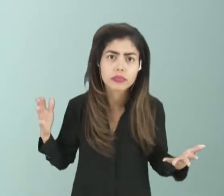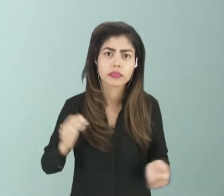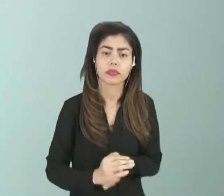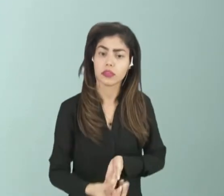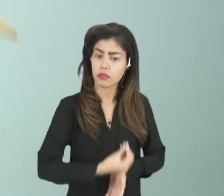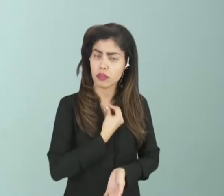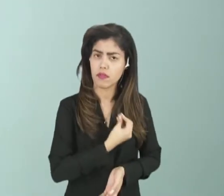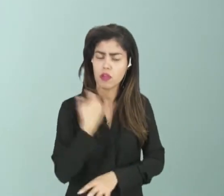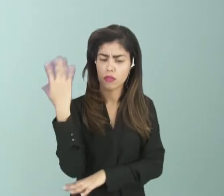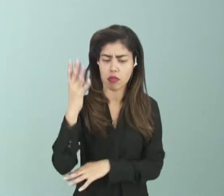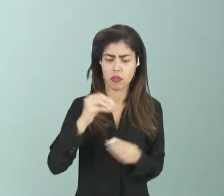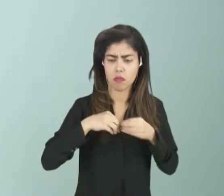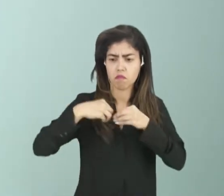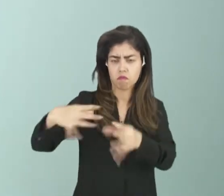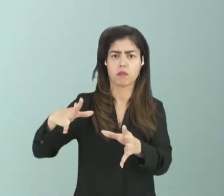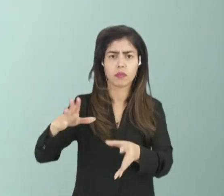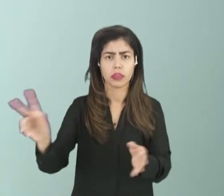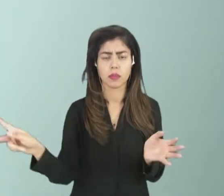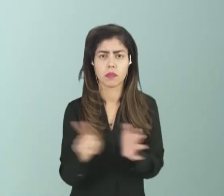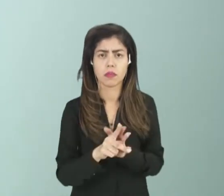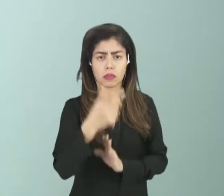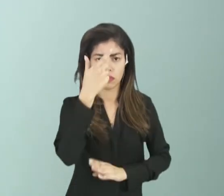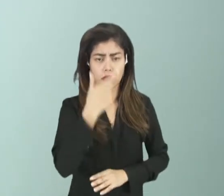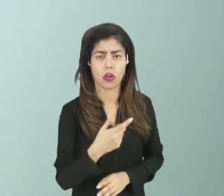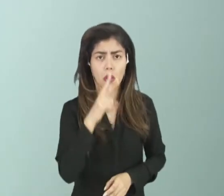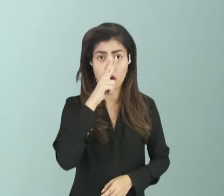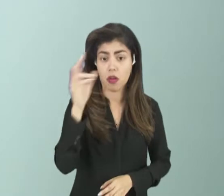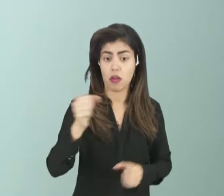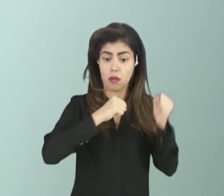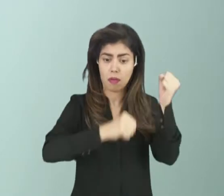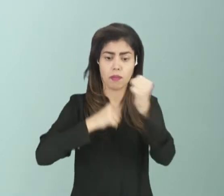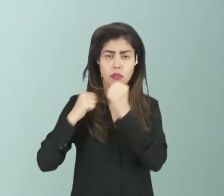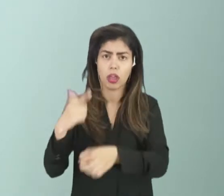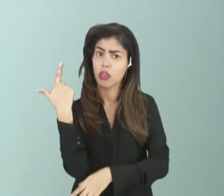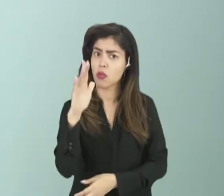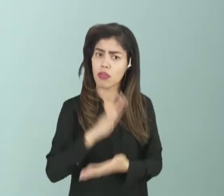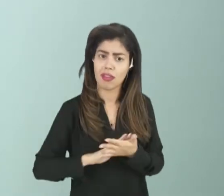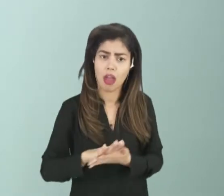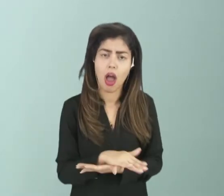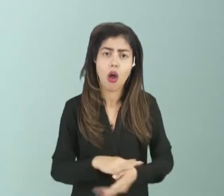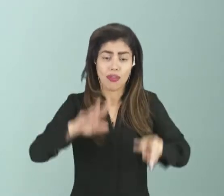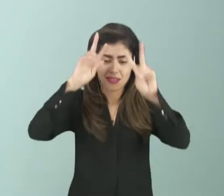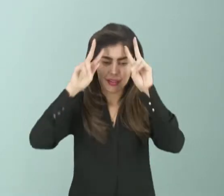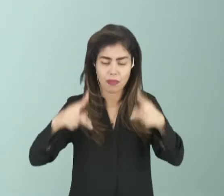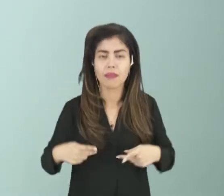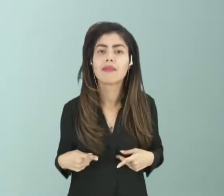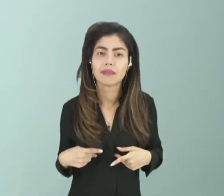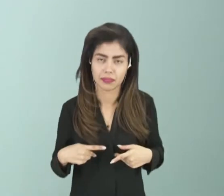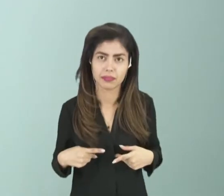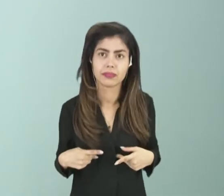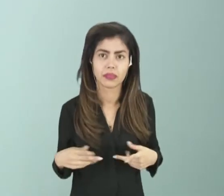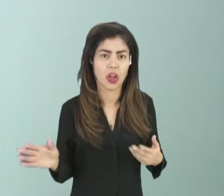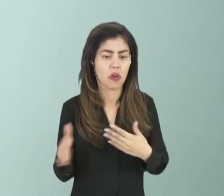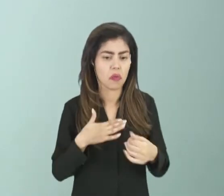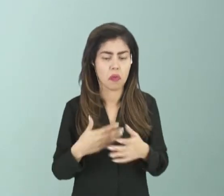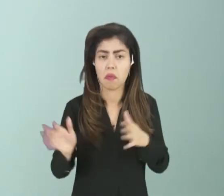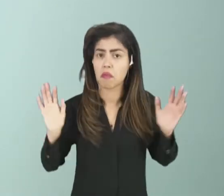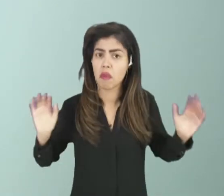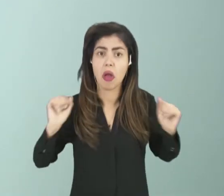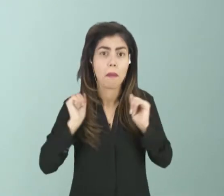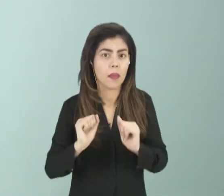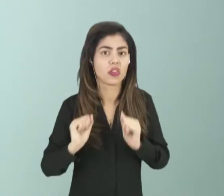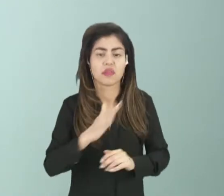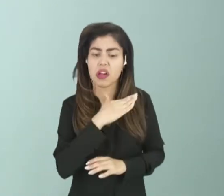vivendo na natureza, jogados a nós mesmos, sem um poder que nos controle, o ser humano, ele a qualquer instante ele